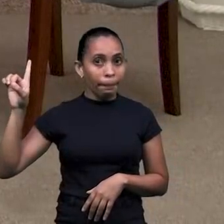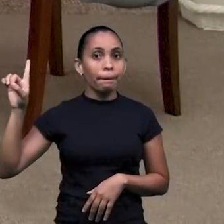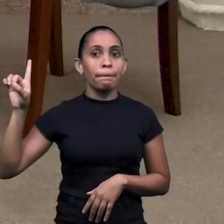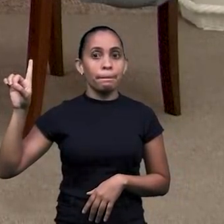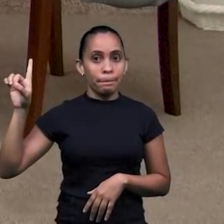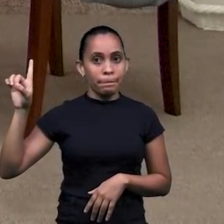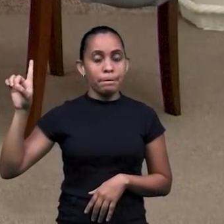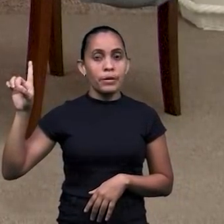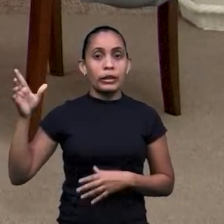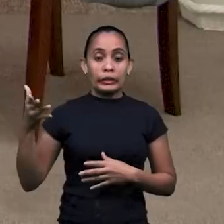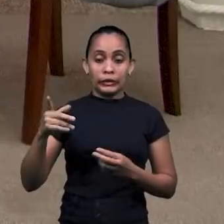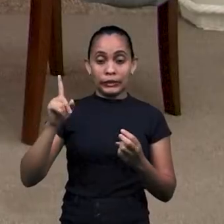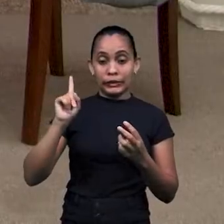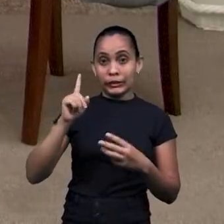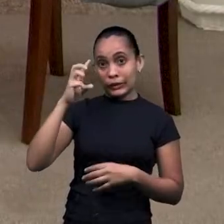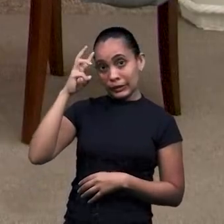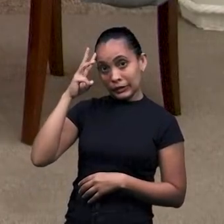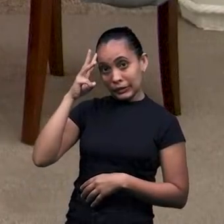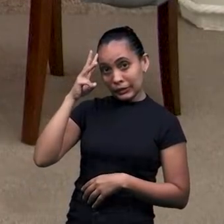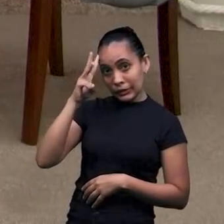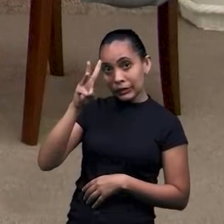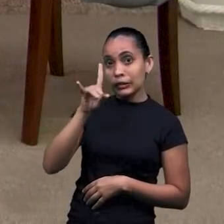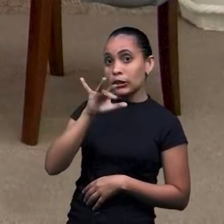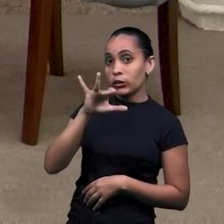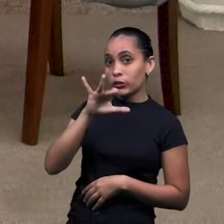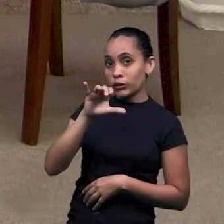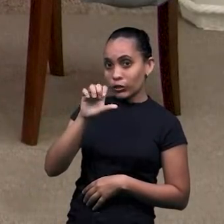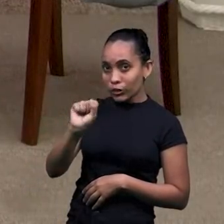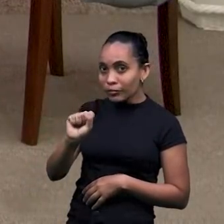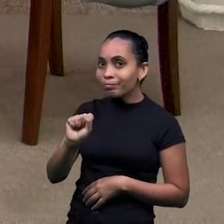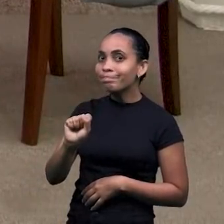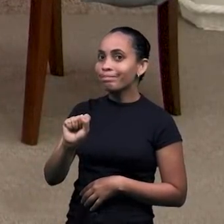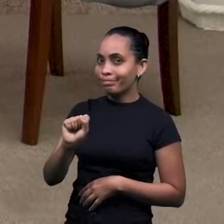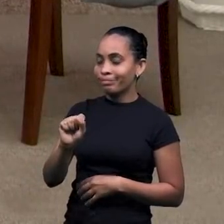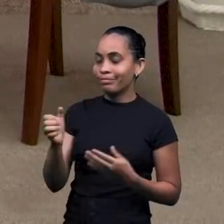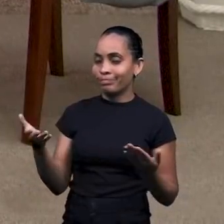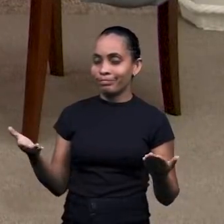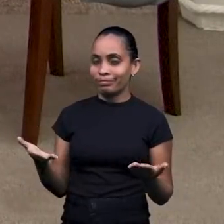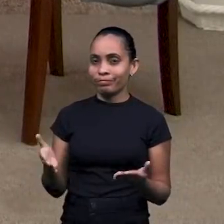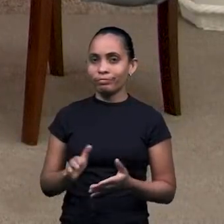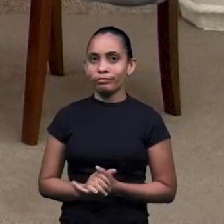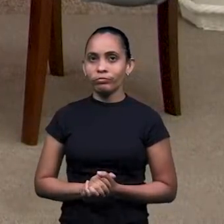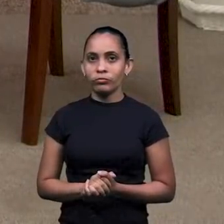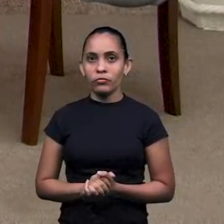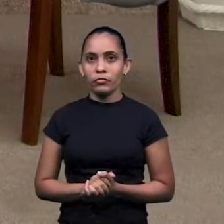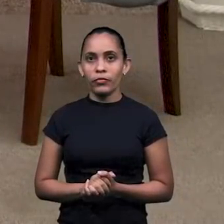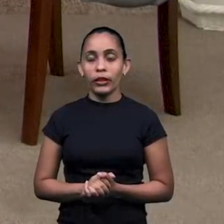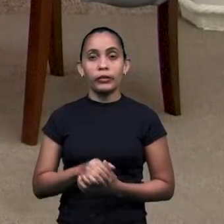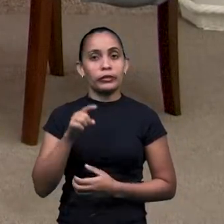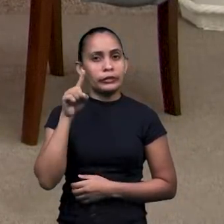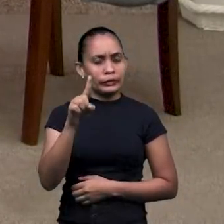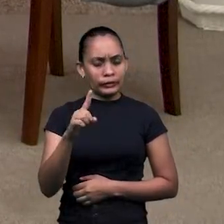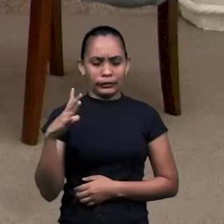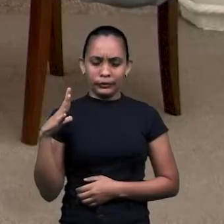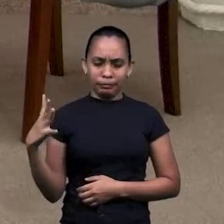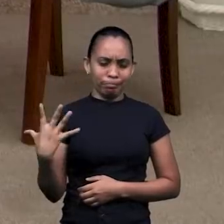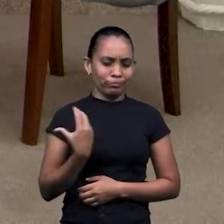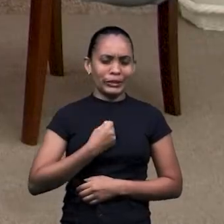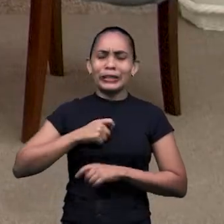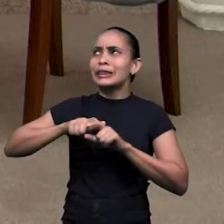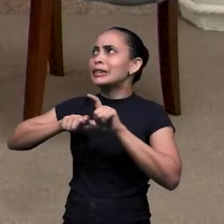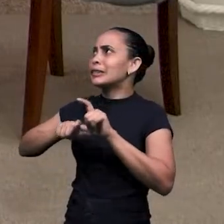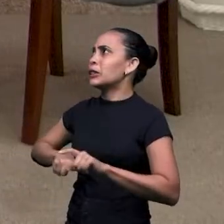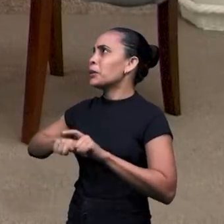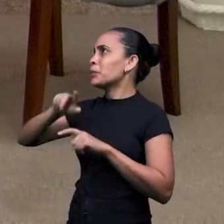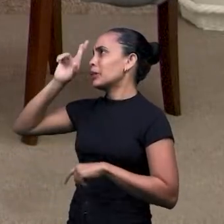Então, nesse terceiro dia, se houver renúncia, vai haver livramento. Amém. Louvado seja o nome do Senhor. Realmente, renúncia, livramento,